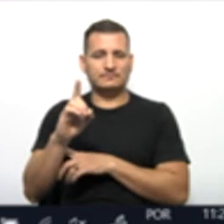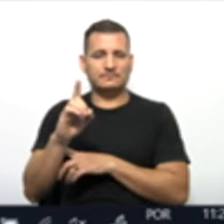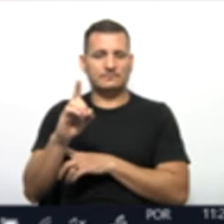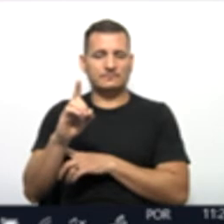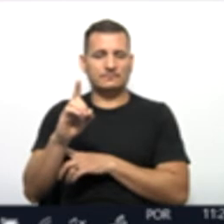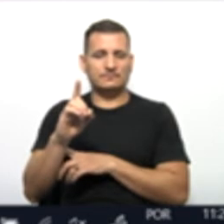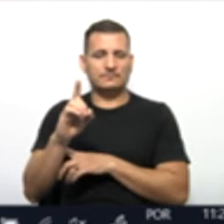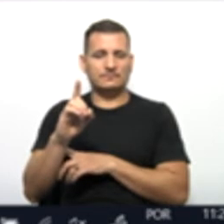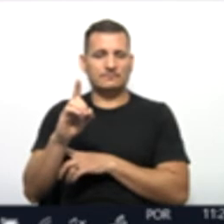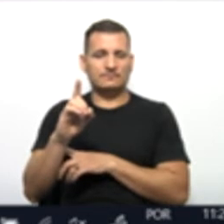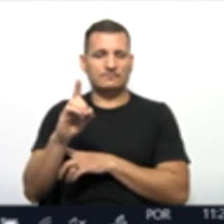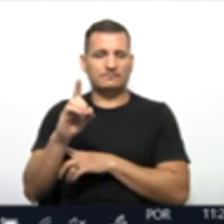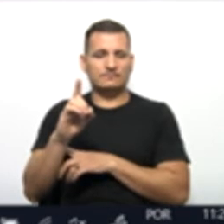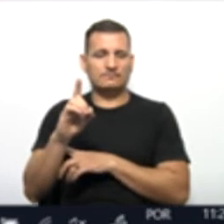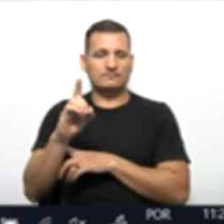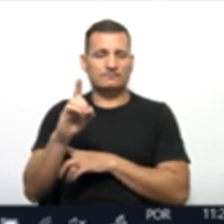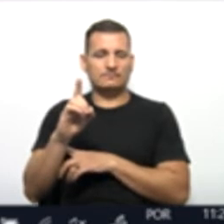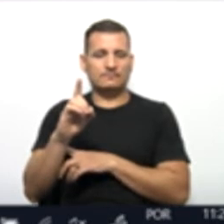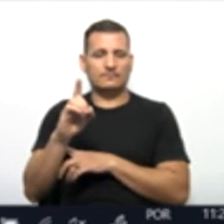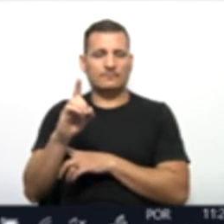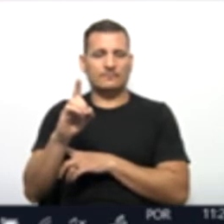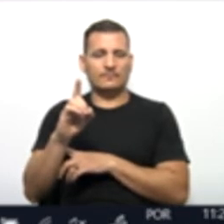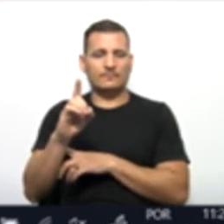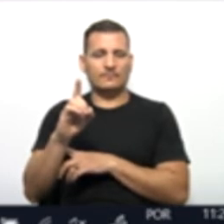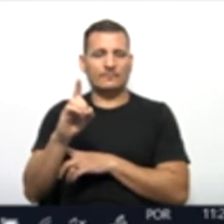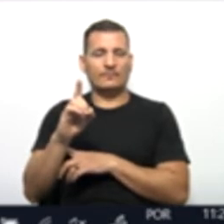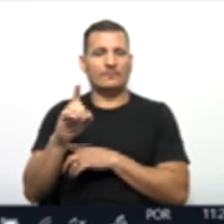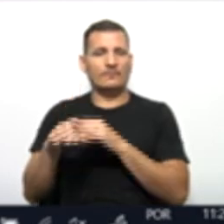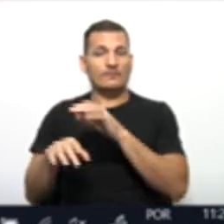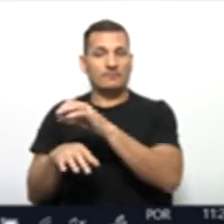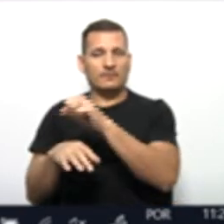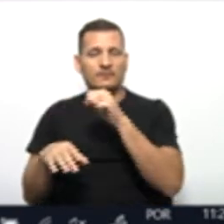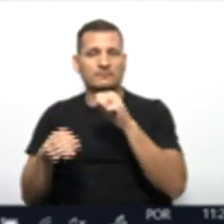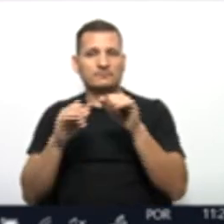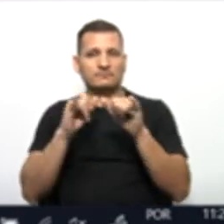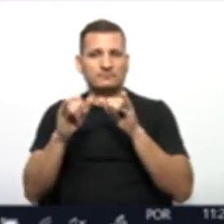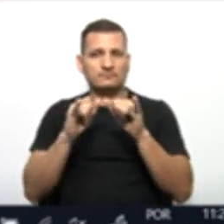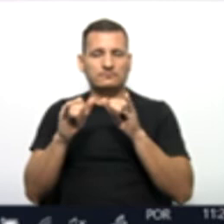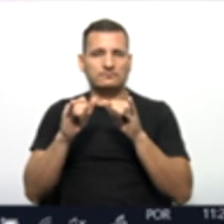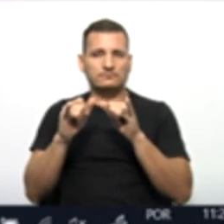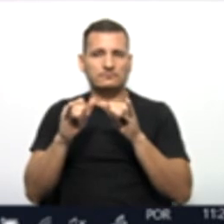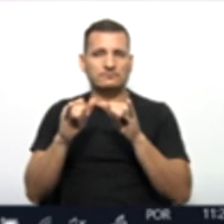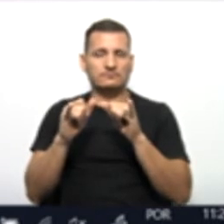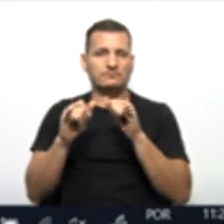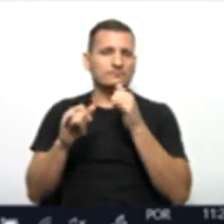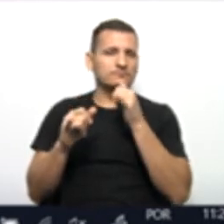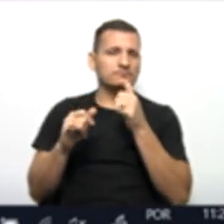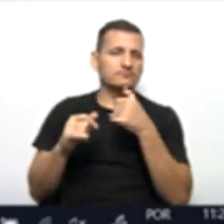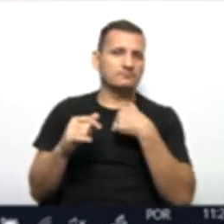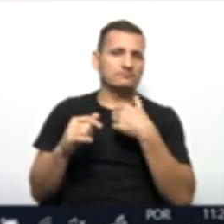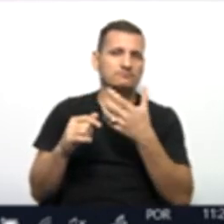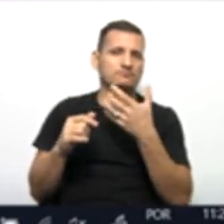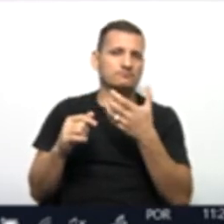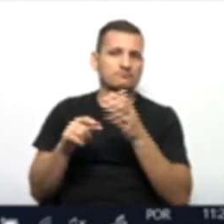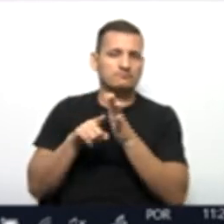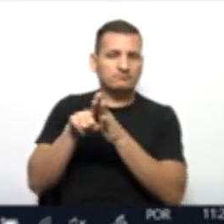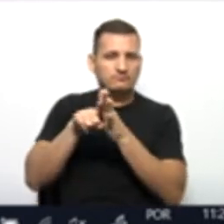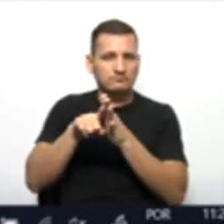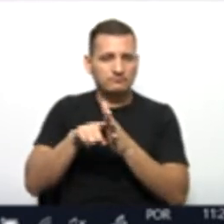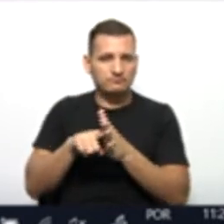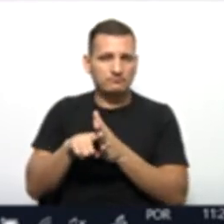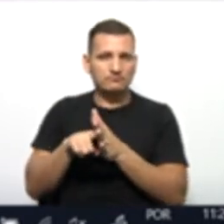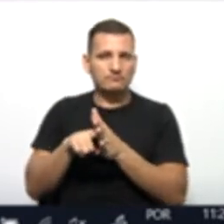de ele vai puxar essa informação quando eu quiser consultar né o